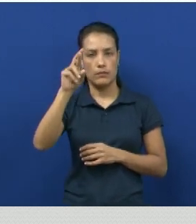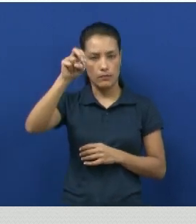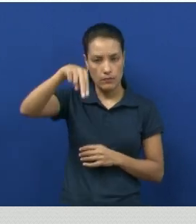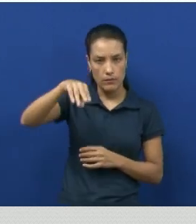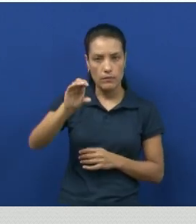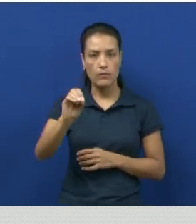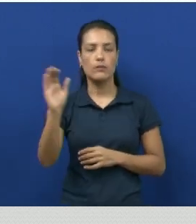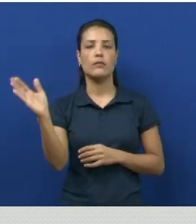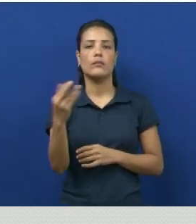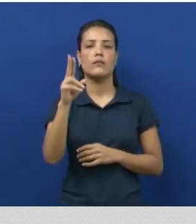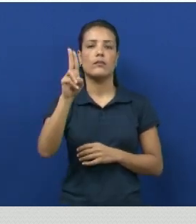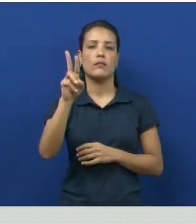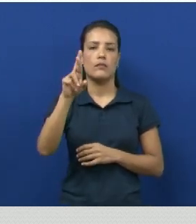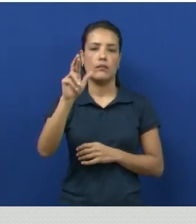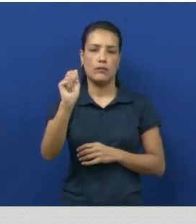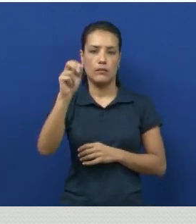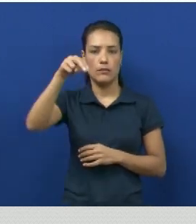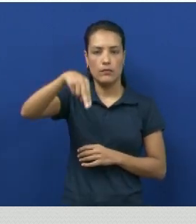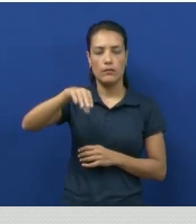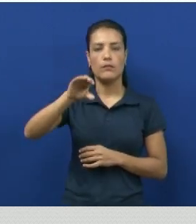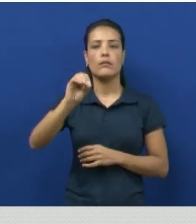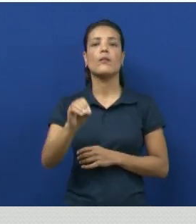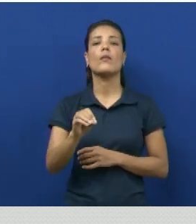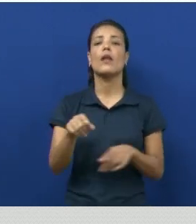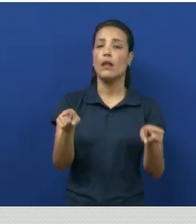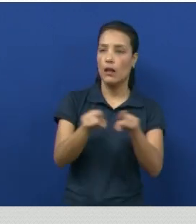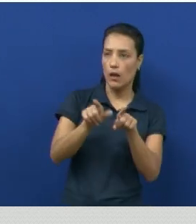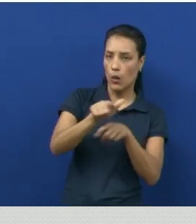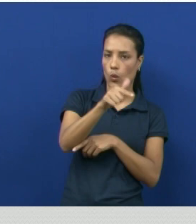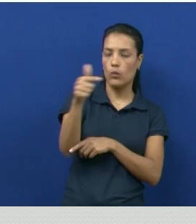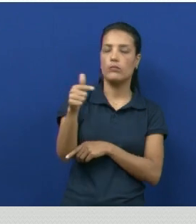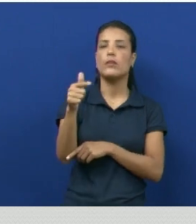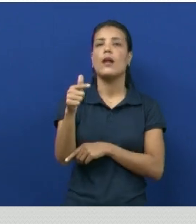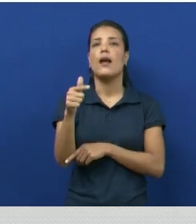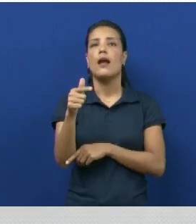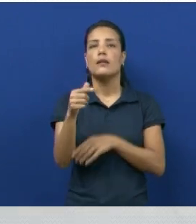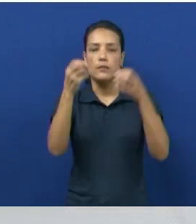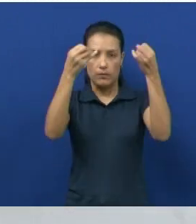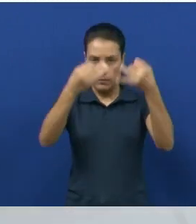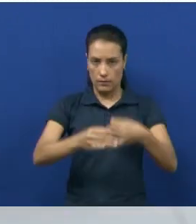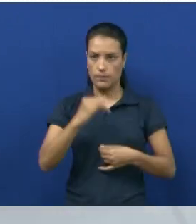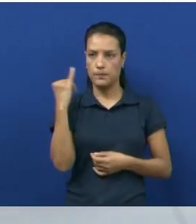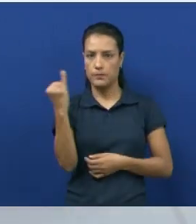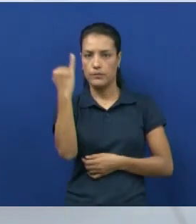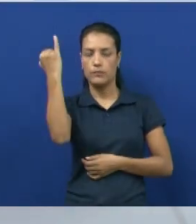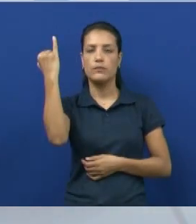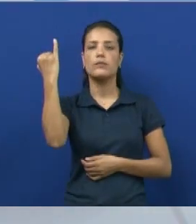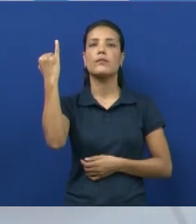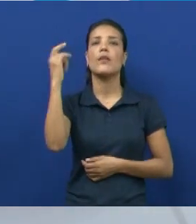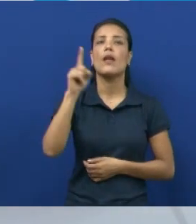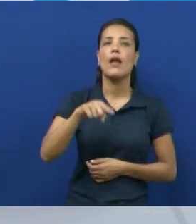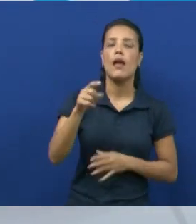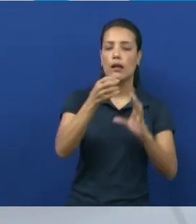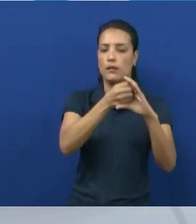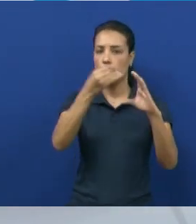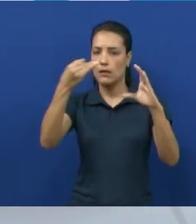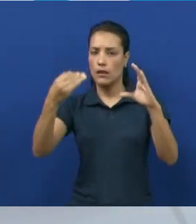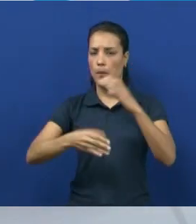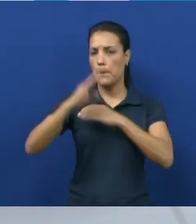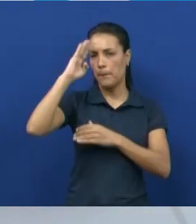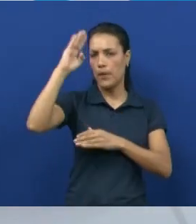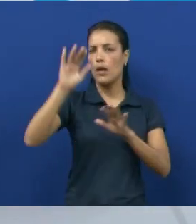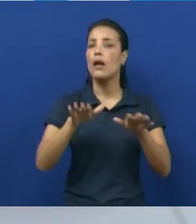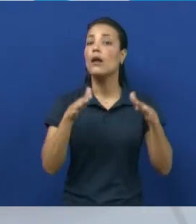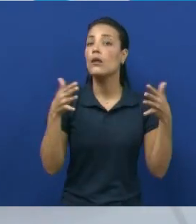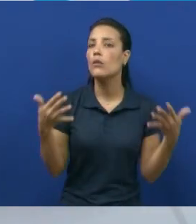outro questionamento importante, que é bastante importante eu frisar para vocês, é quais são as características aí principais. O